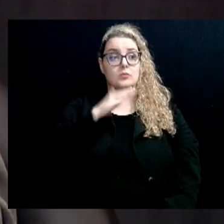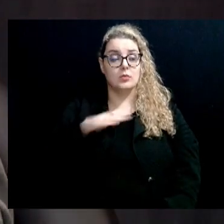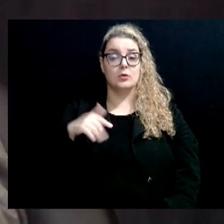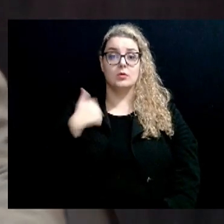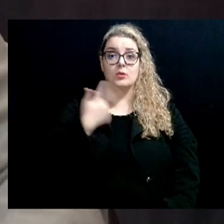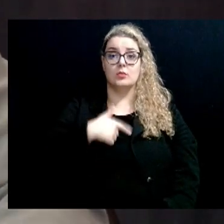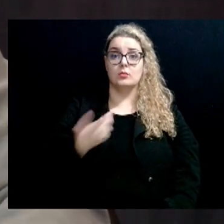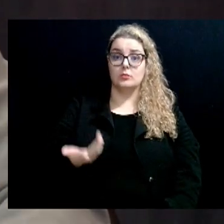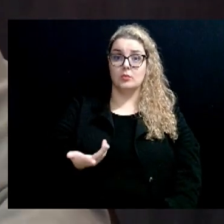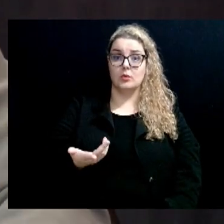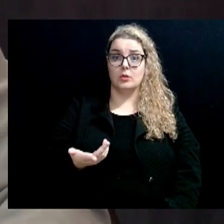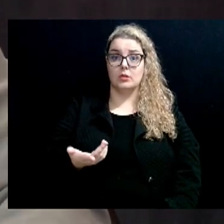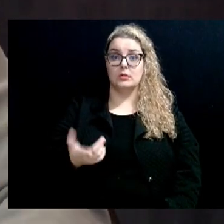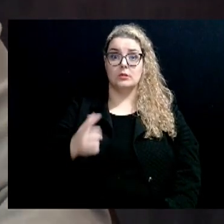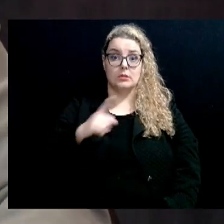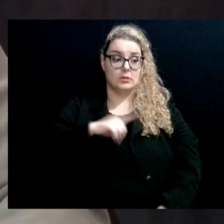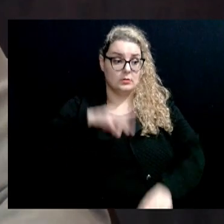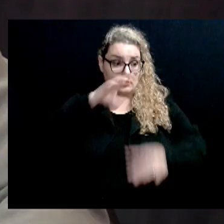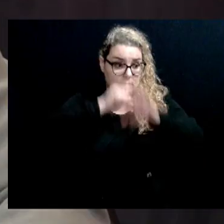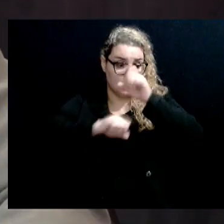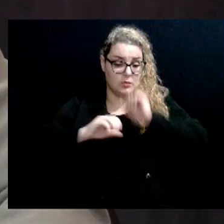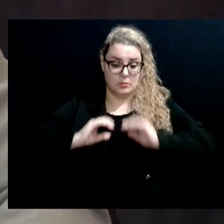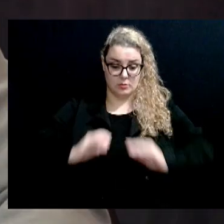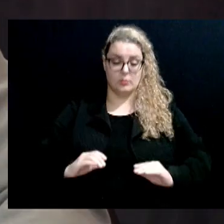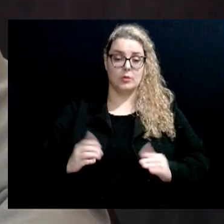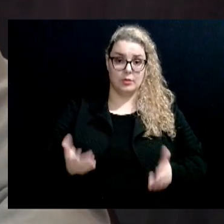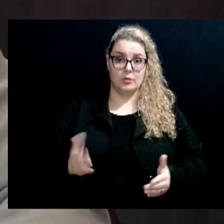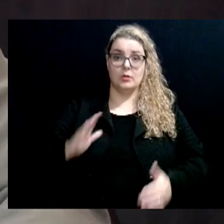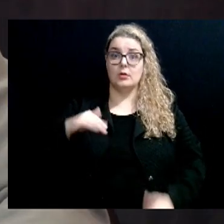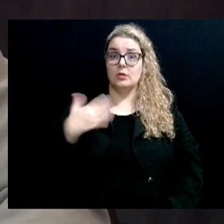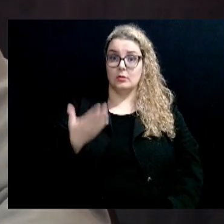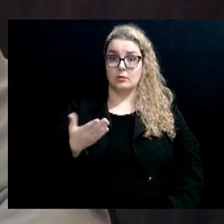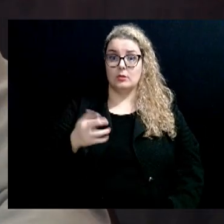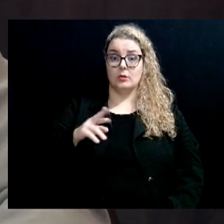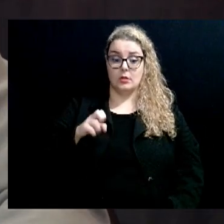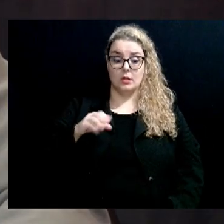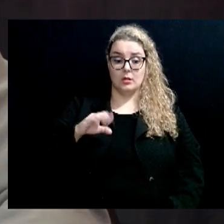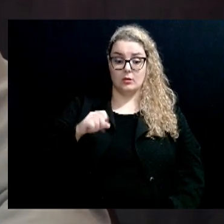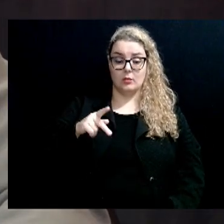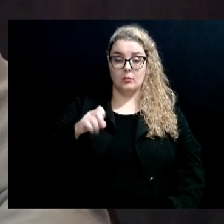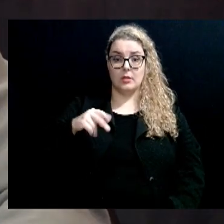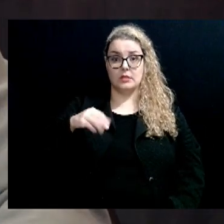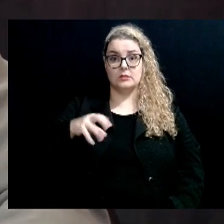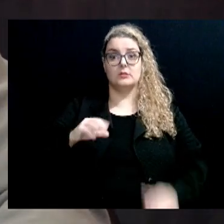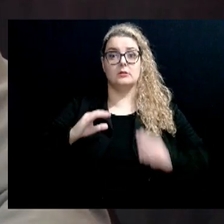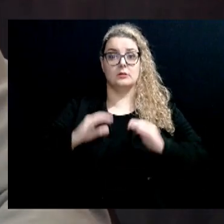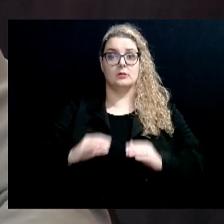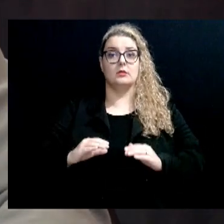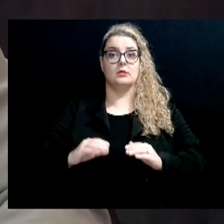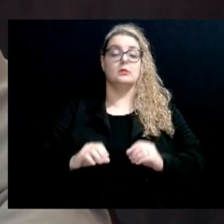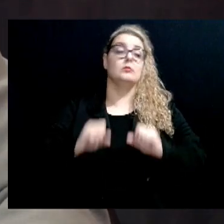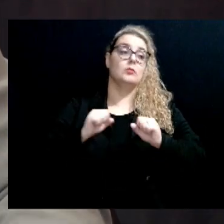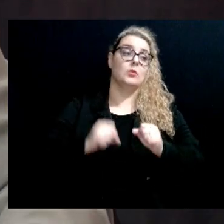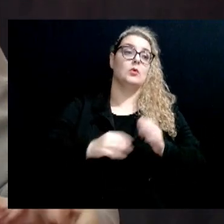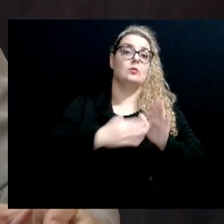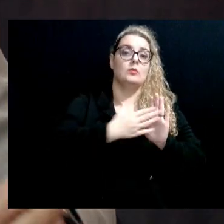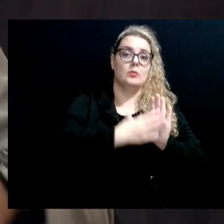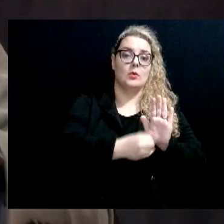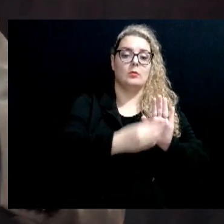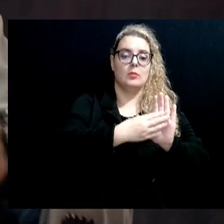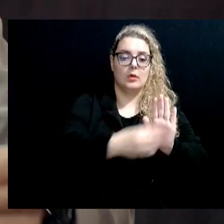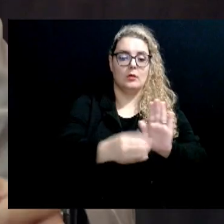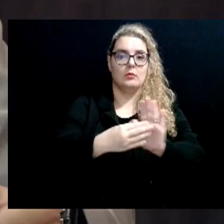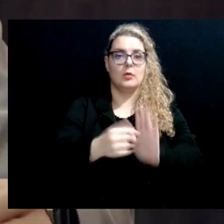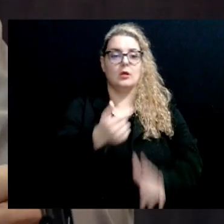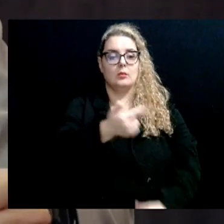que aprendemos comportamentos. E quando nós somos recompensados com comportamento, a gente tende a repetir esse comportamento. Então, por exemplo, quando a criança